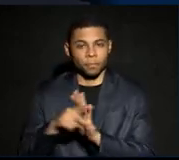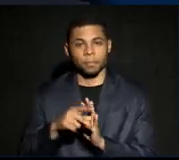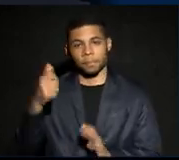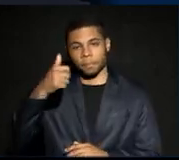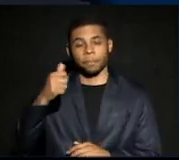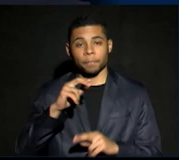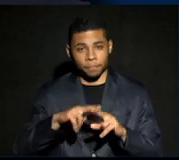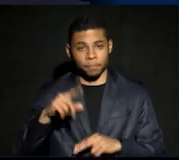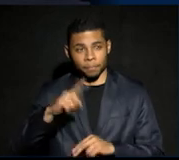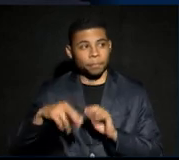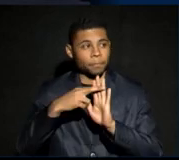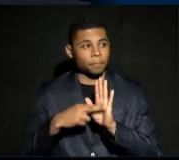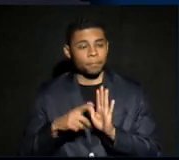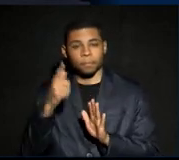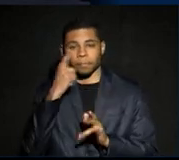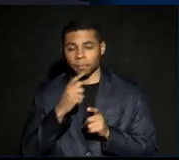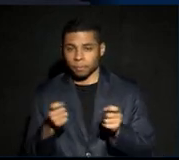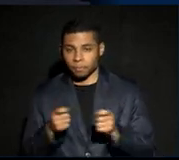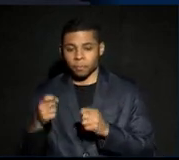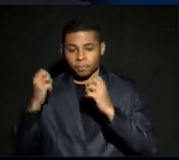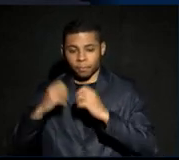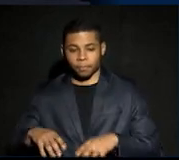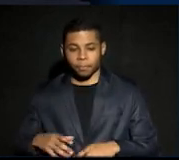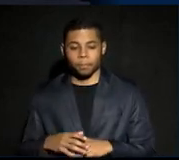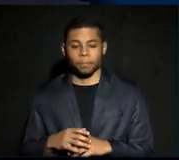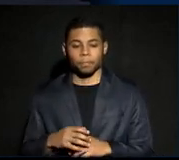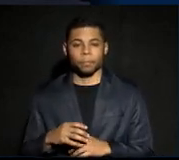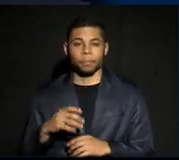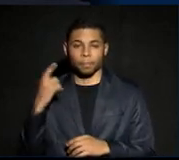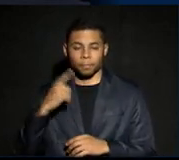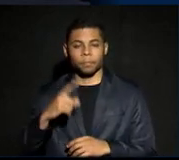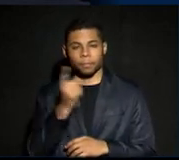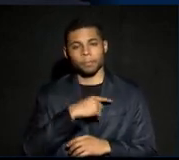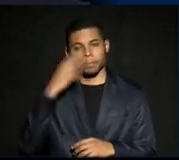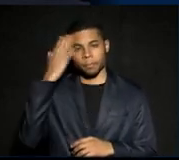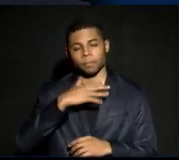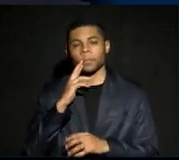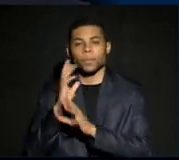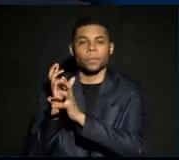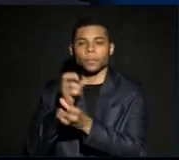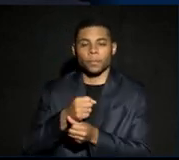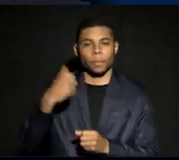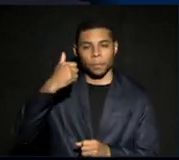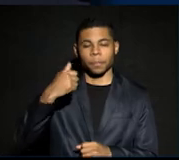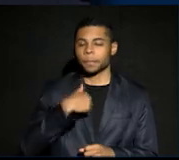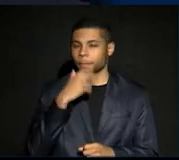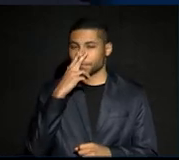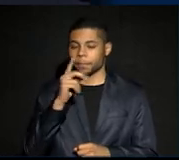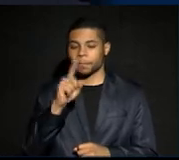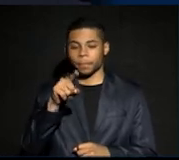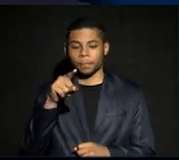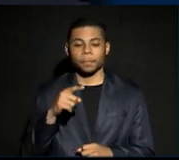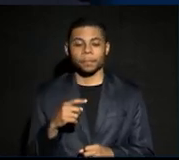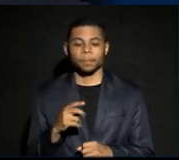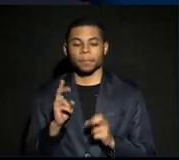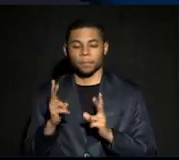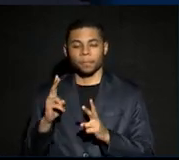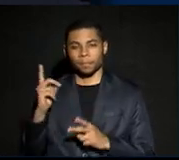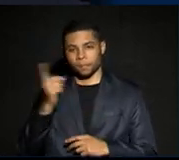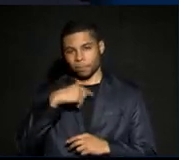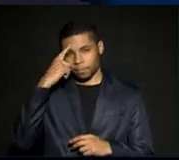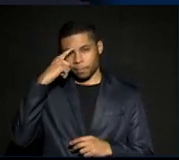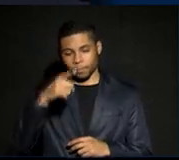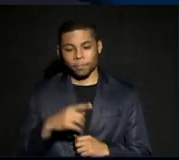tem aí que ter alguma regra que controle a despesa e metas de resultado primário. A gente vai ter, eu acho que é salutar a gente voltar a